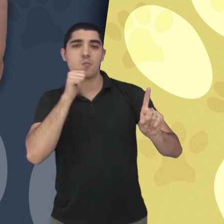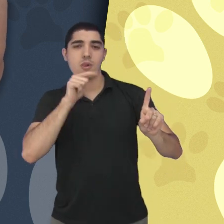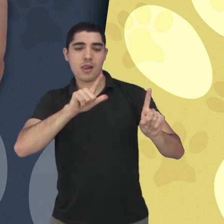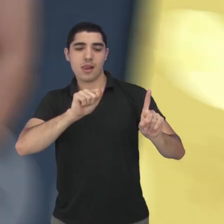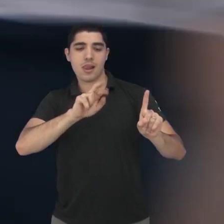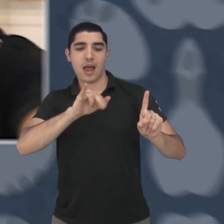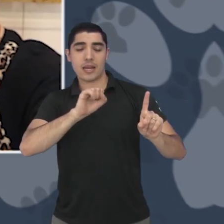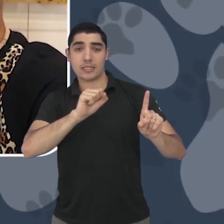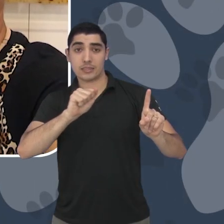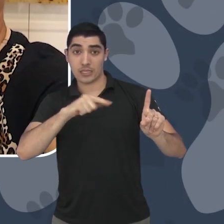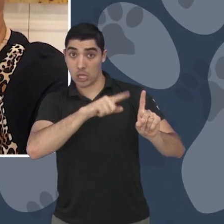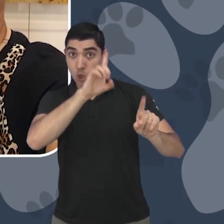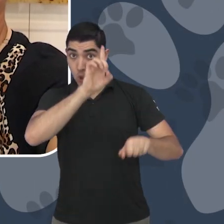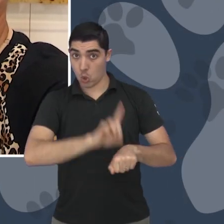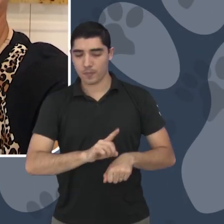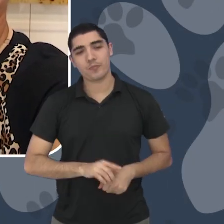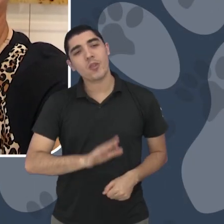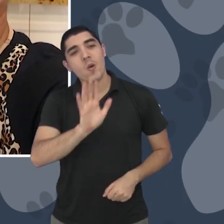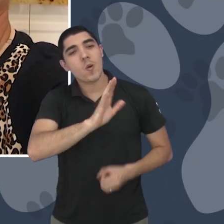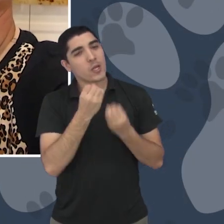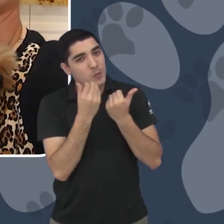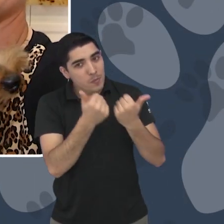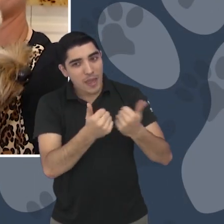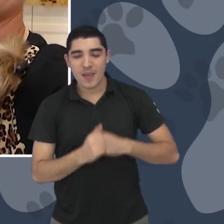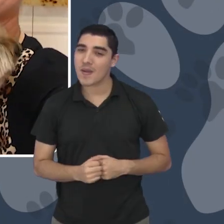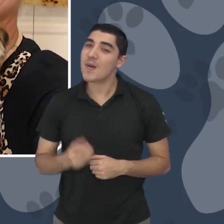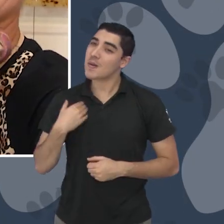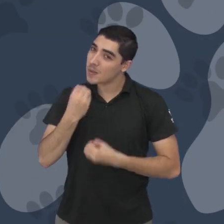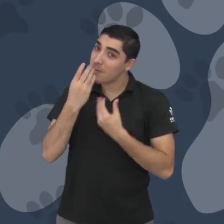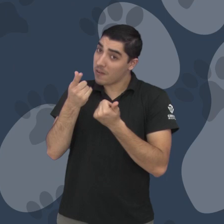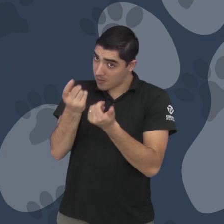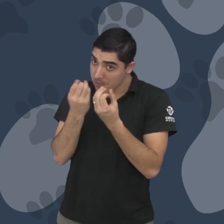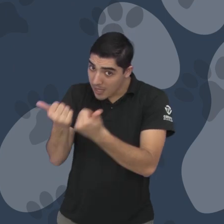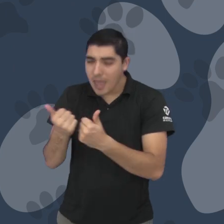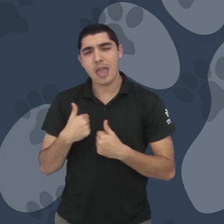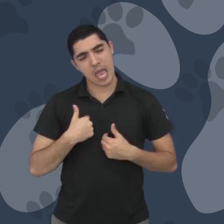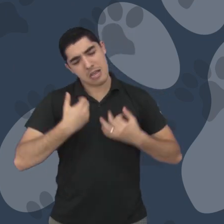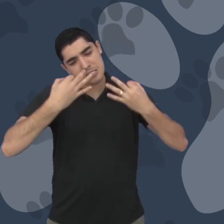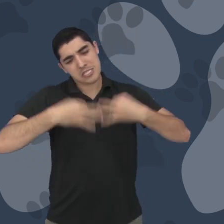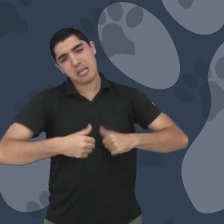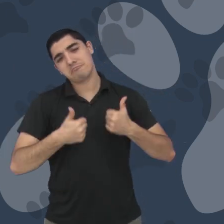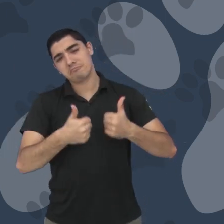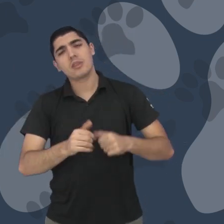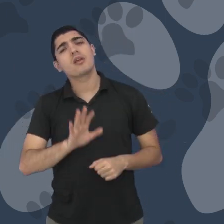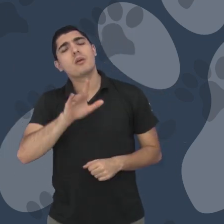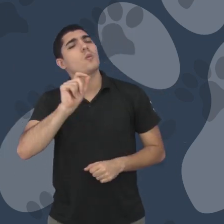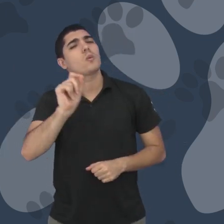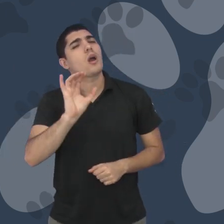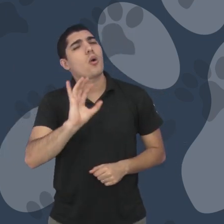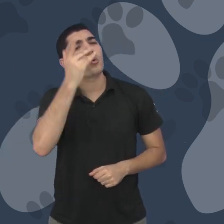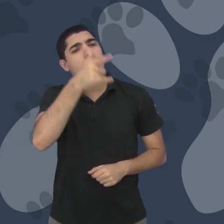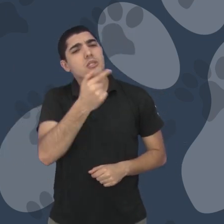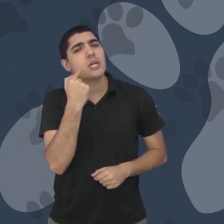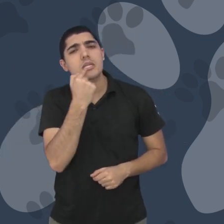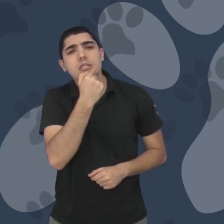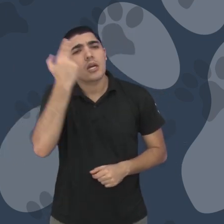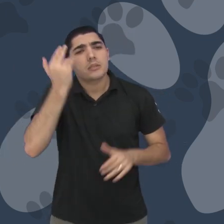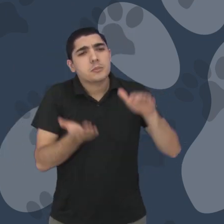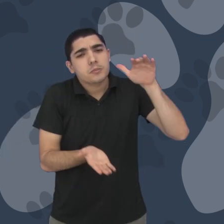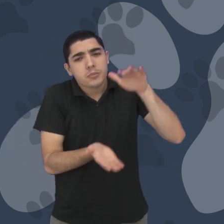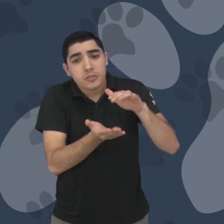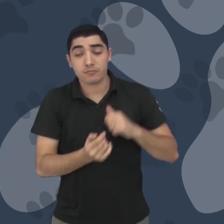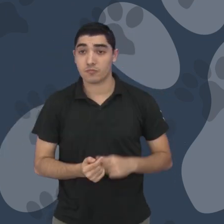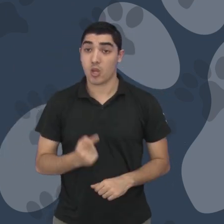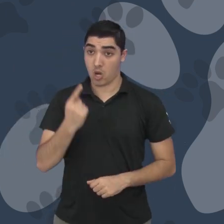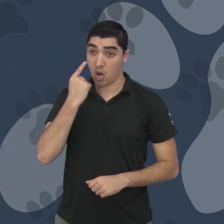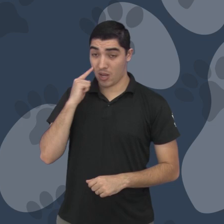dele? Oi, Larissa, tudo bom? Tudo bem com você? Tudo certo por aqui. O que aconteceu com os dentes do Cafuné quando ele era pequenininho?